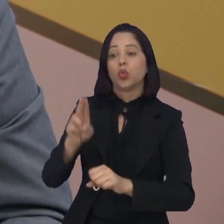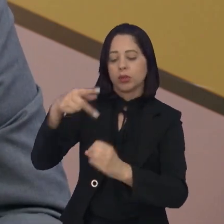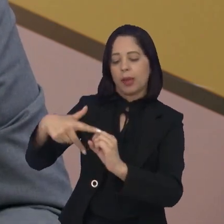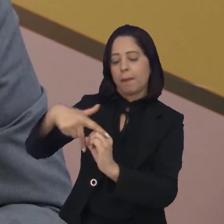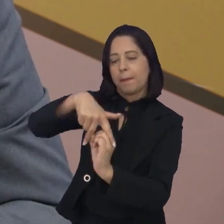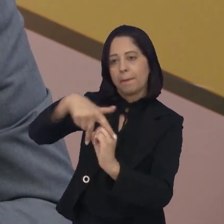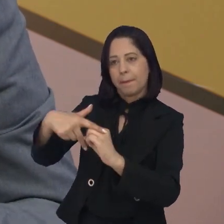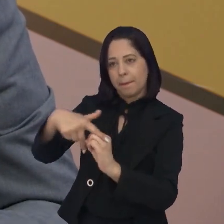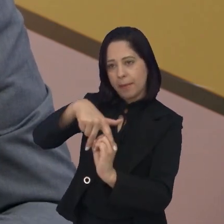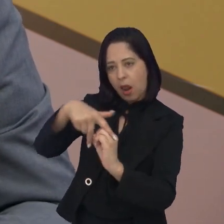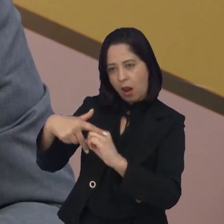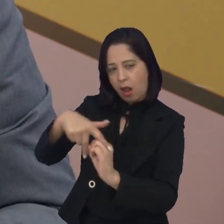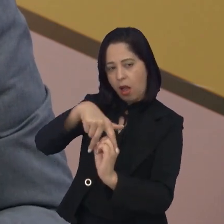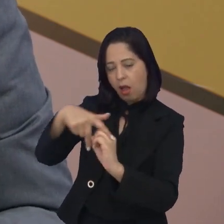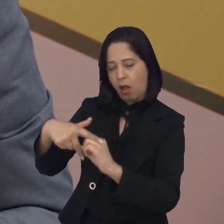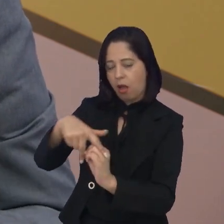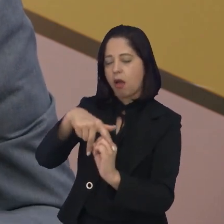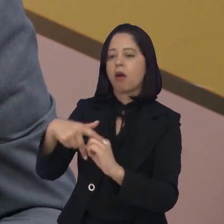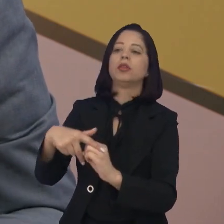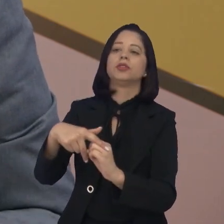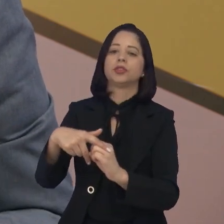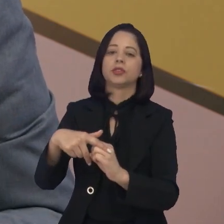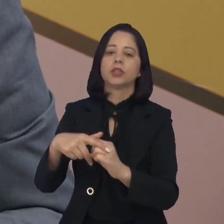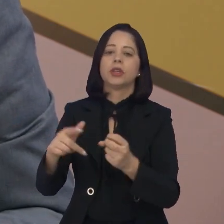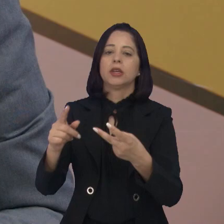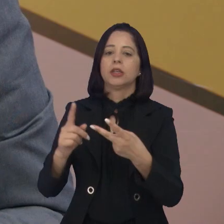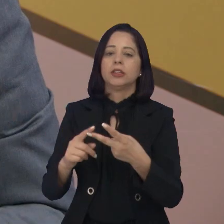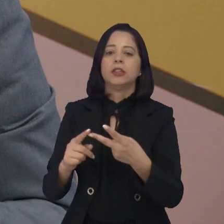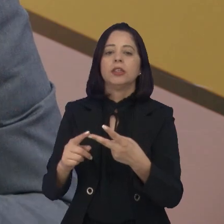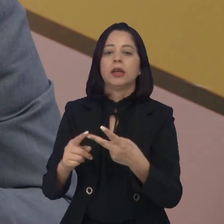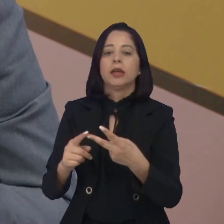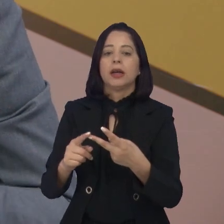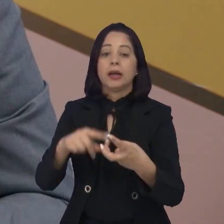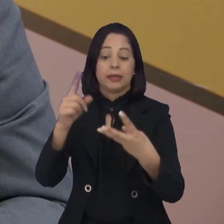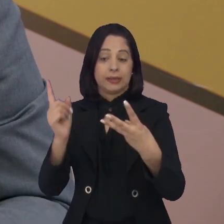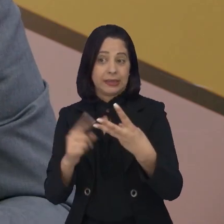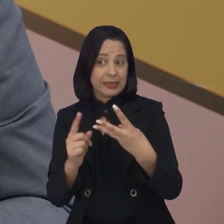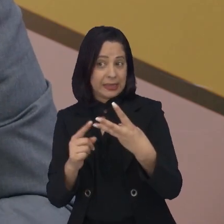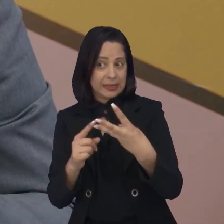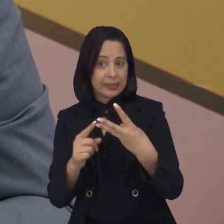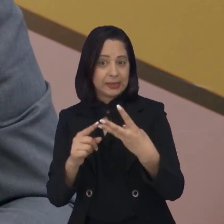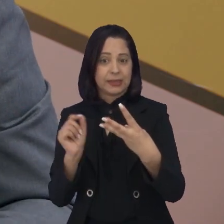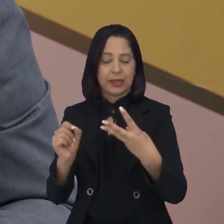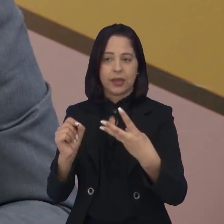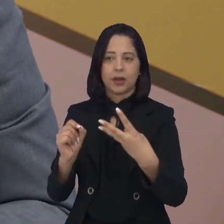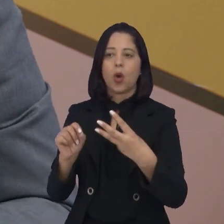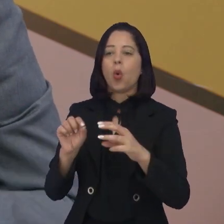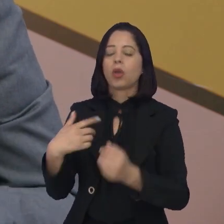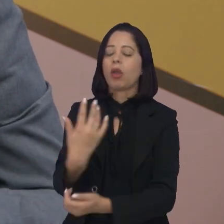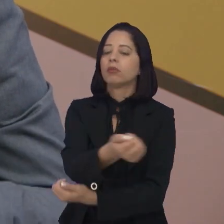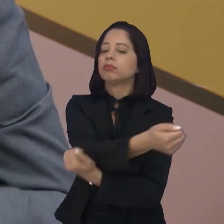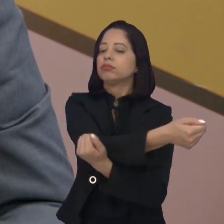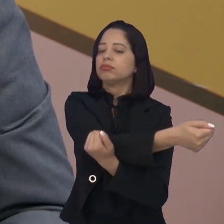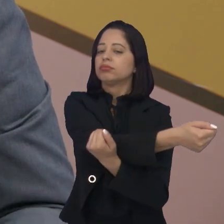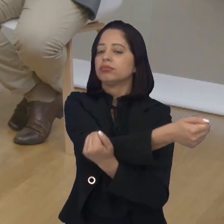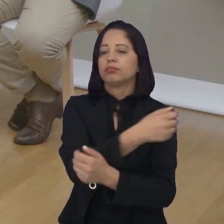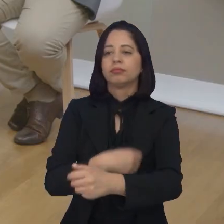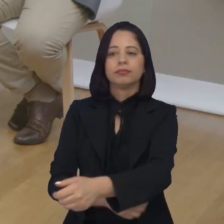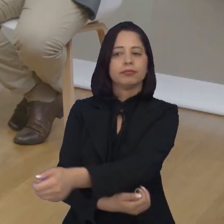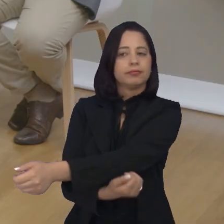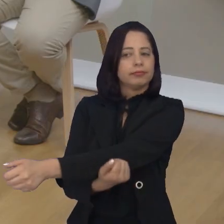treinamentos funcionais também que o educador físico faz com muita propriedade. A terceira é o alongamento, que a gente sempre tem que